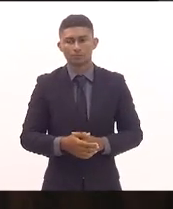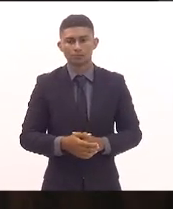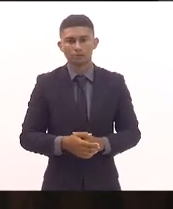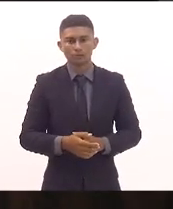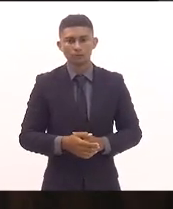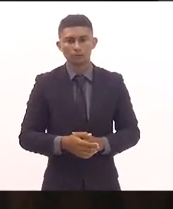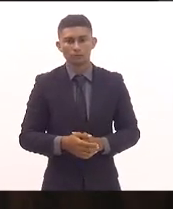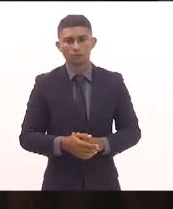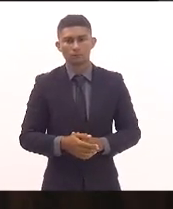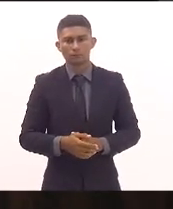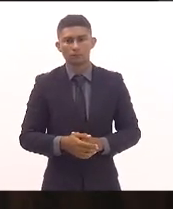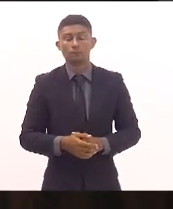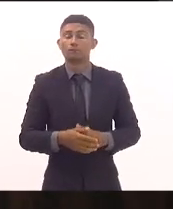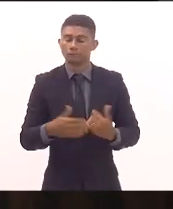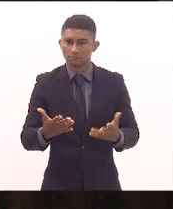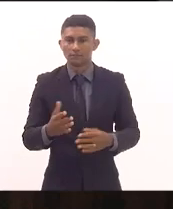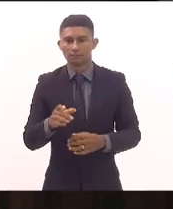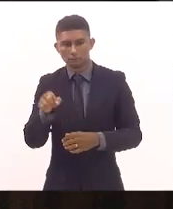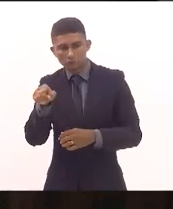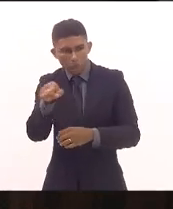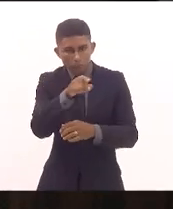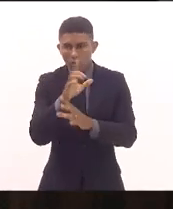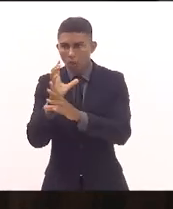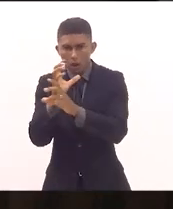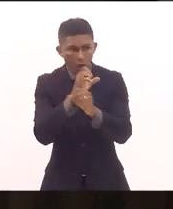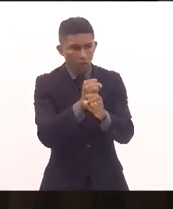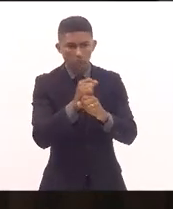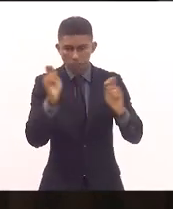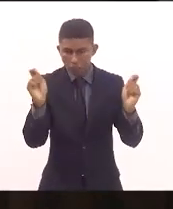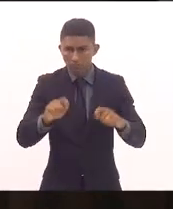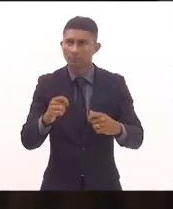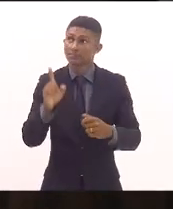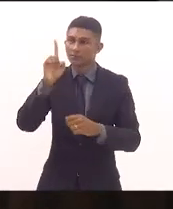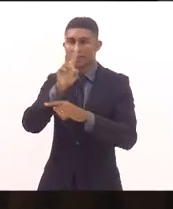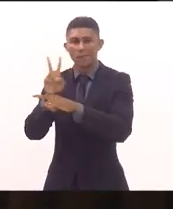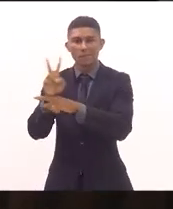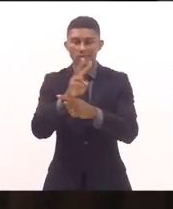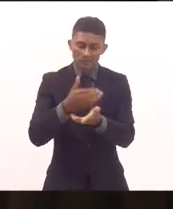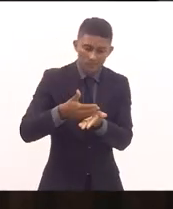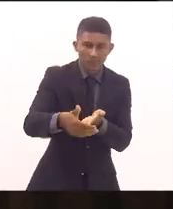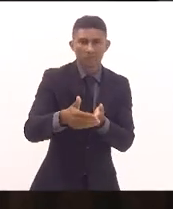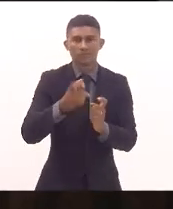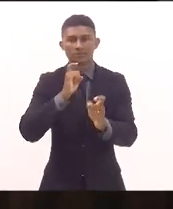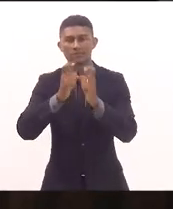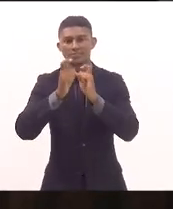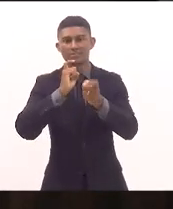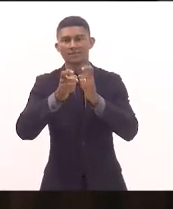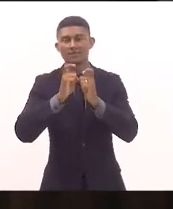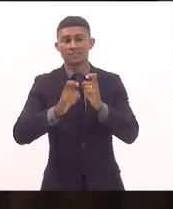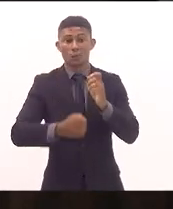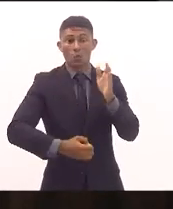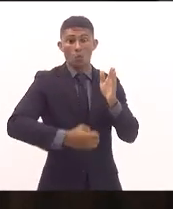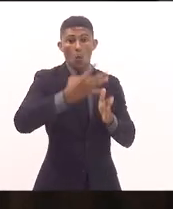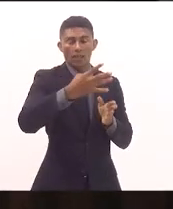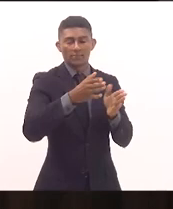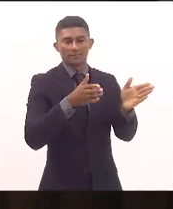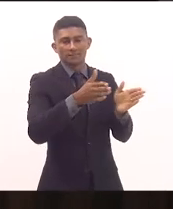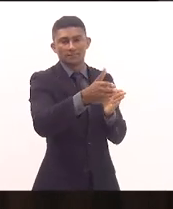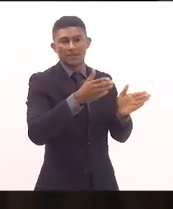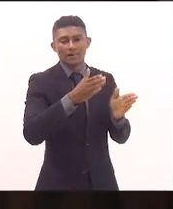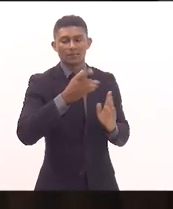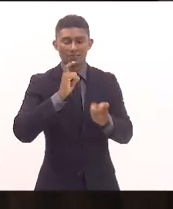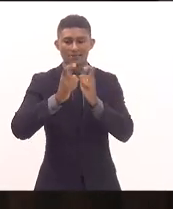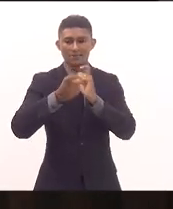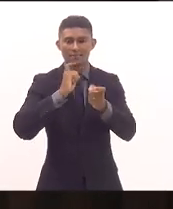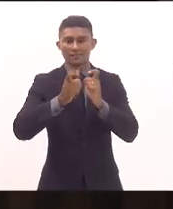encerrada. Havendo número legal e sob a proteção de Deus, iniciamos os nossos trabalhos. Está aberta a quarta sessão extraordinária do